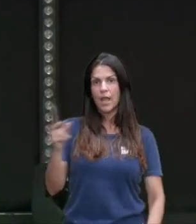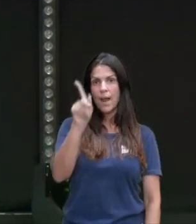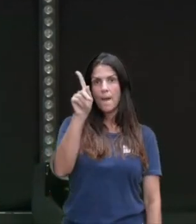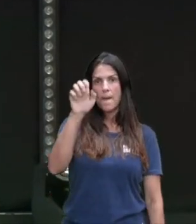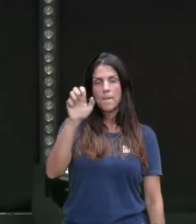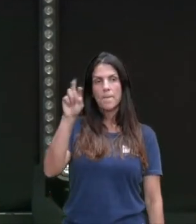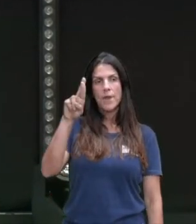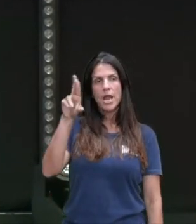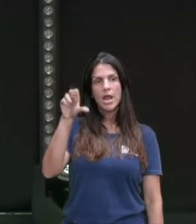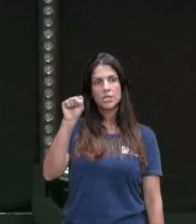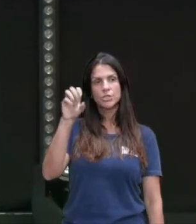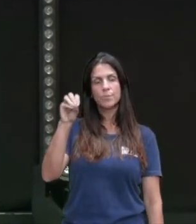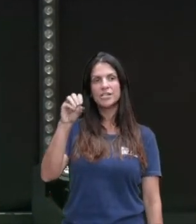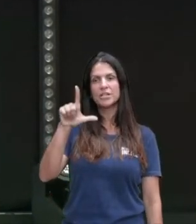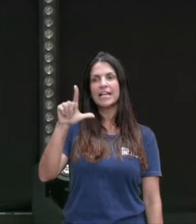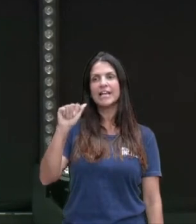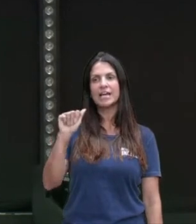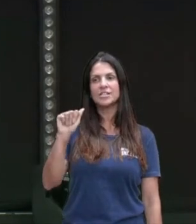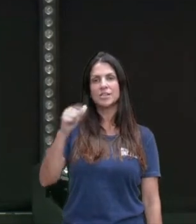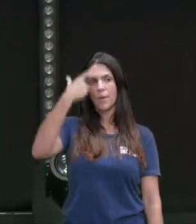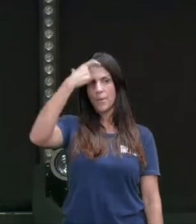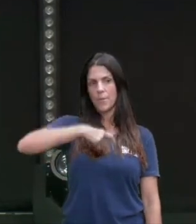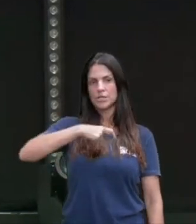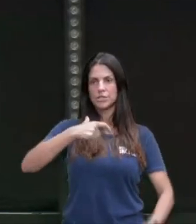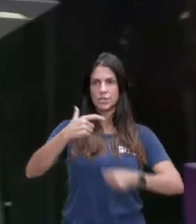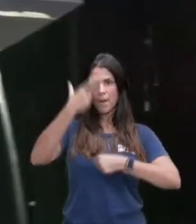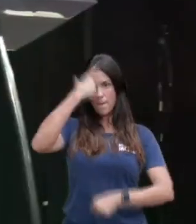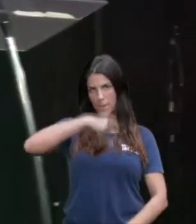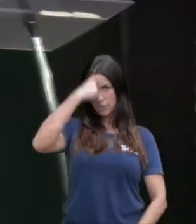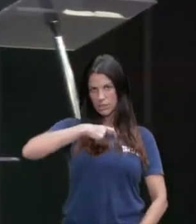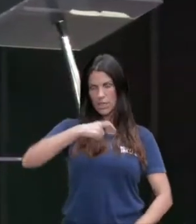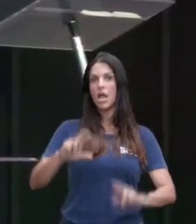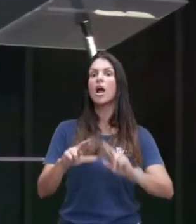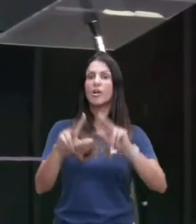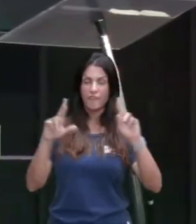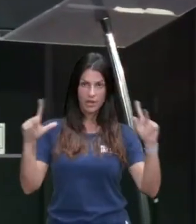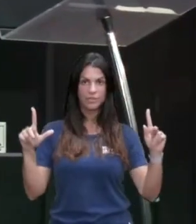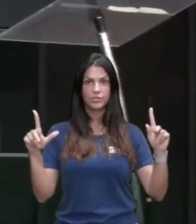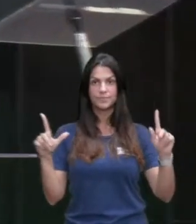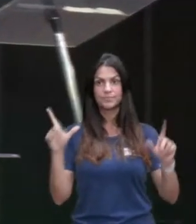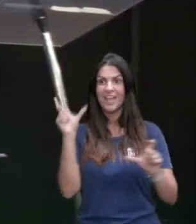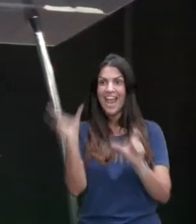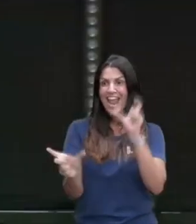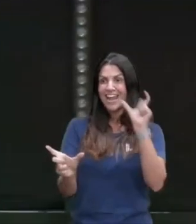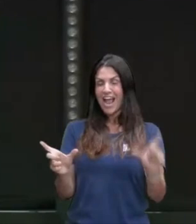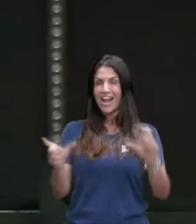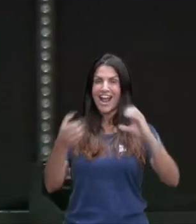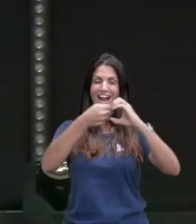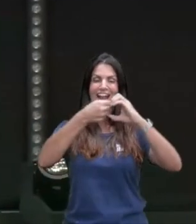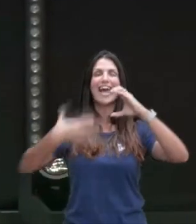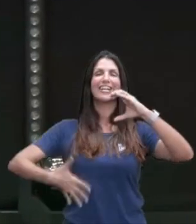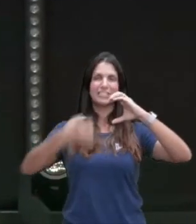habilidades diferentes e cada um de nós gosta diferença toda foi